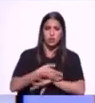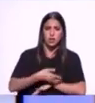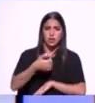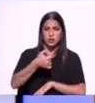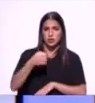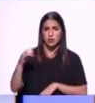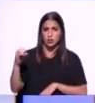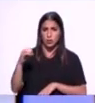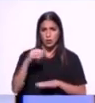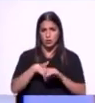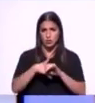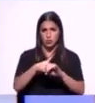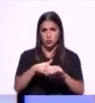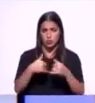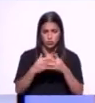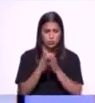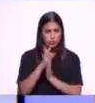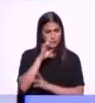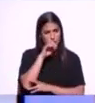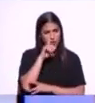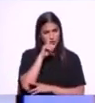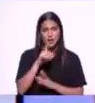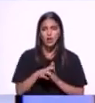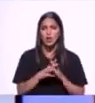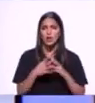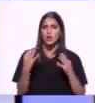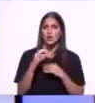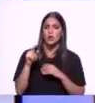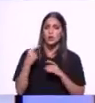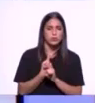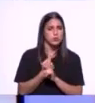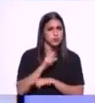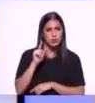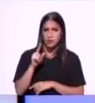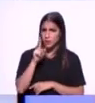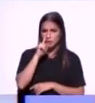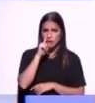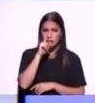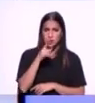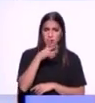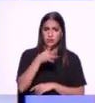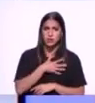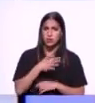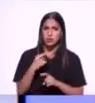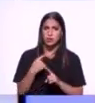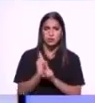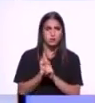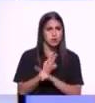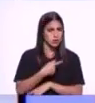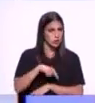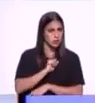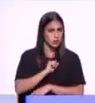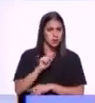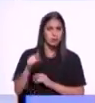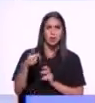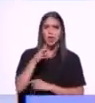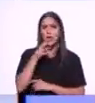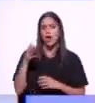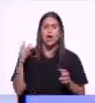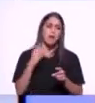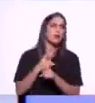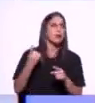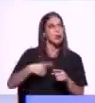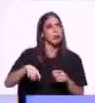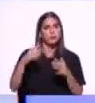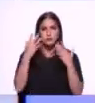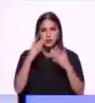foram apontados. Tudo mentira. E quando é das outras coisas, também é mentira basicamente o que dizem a nosso respeito. Mentira. E depois vão para lá dizer assim, porque nós temos